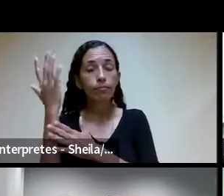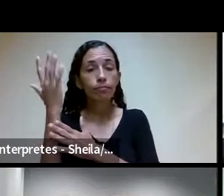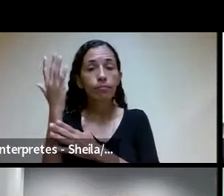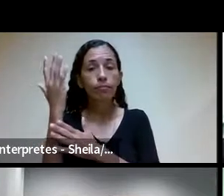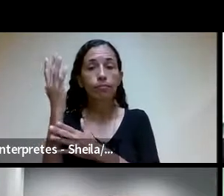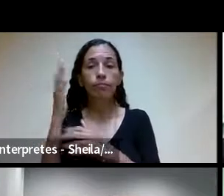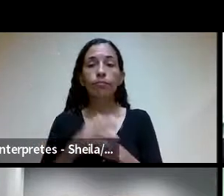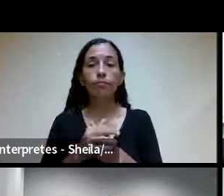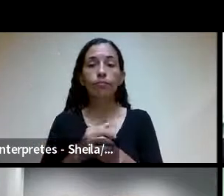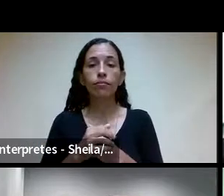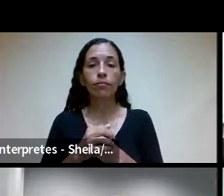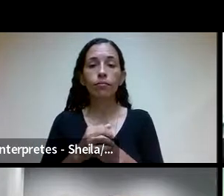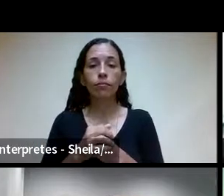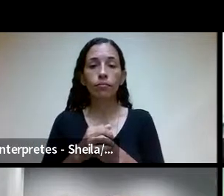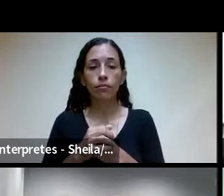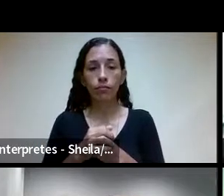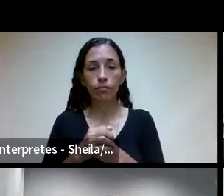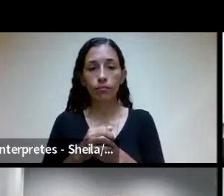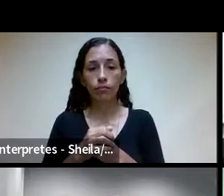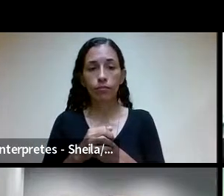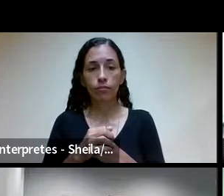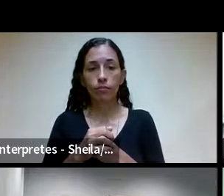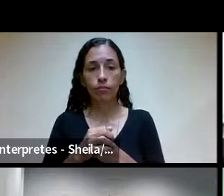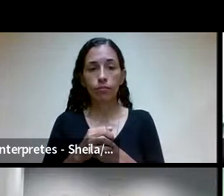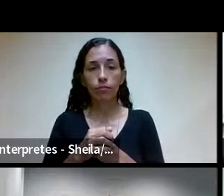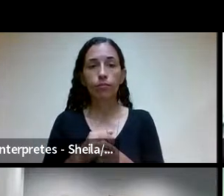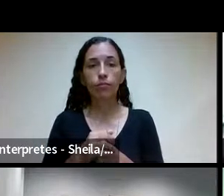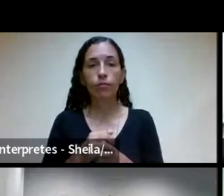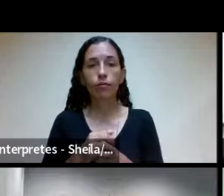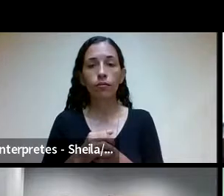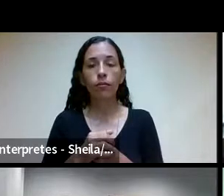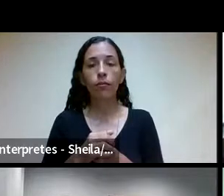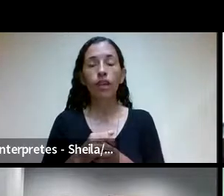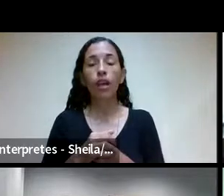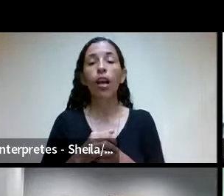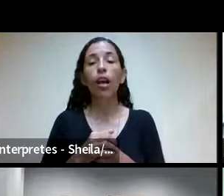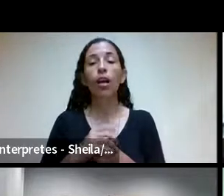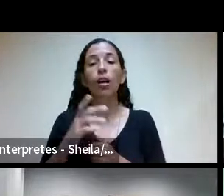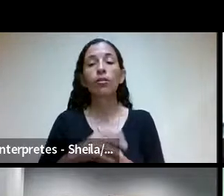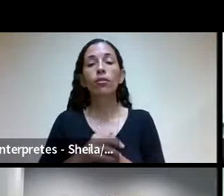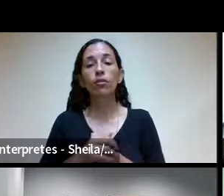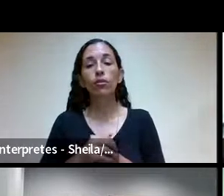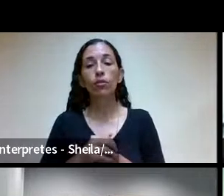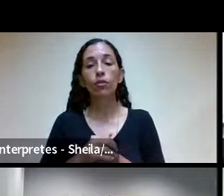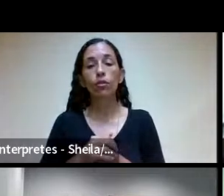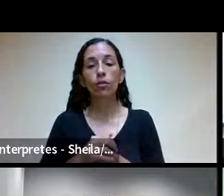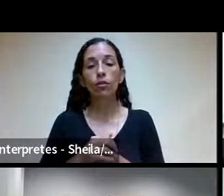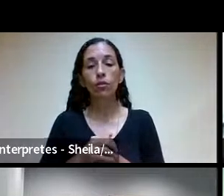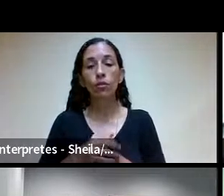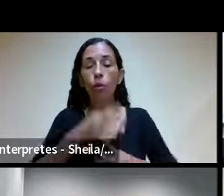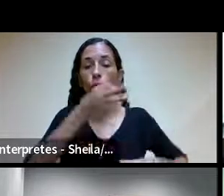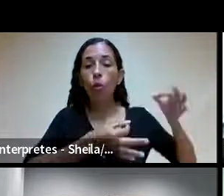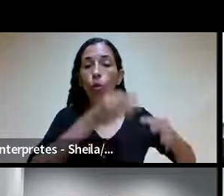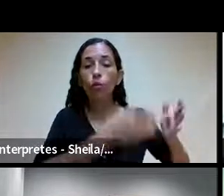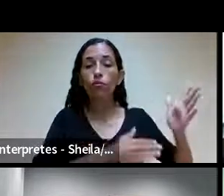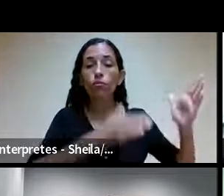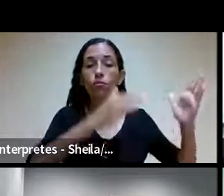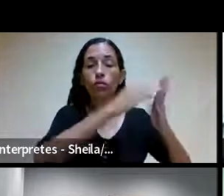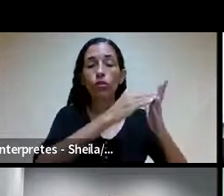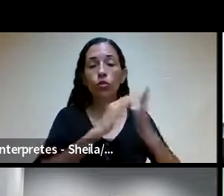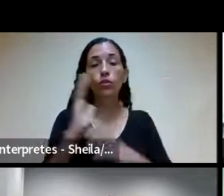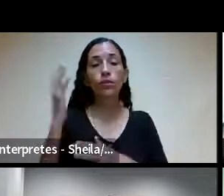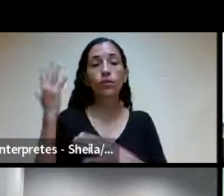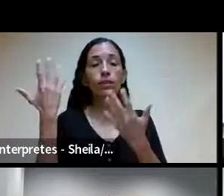Cláudio Rego, Glauber Rego, pela passagem de seu natalício na próxima segunda-feira. Como essa é a última sessão de semana,